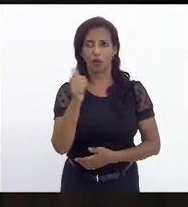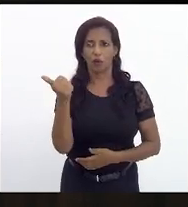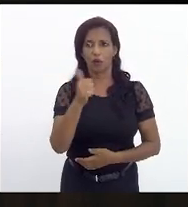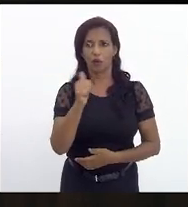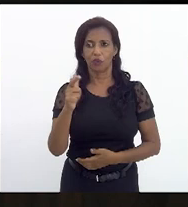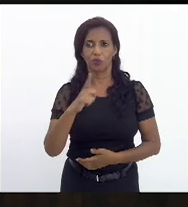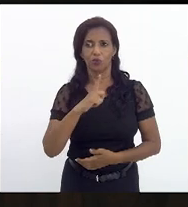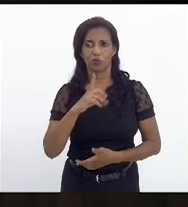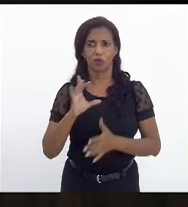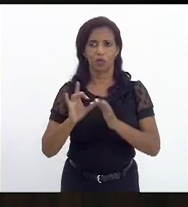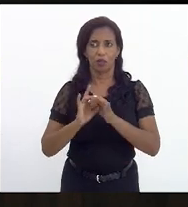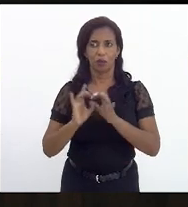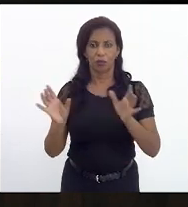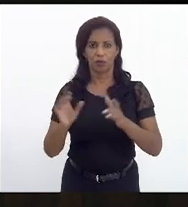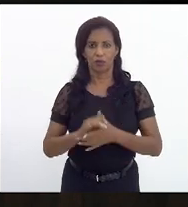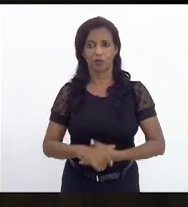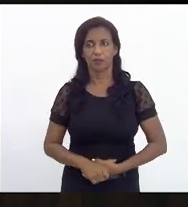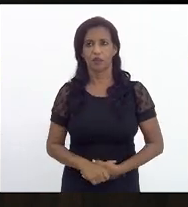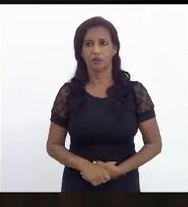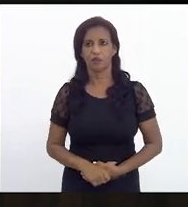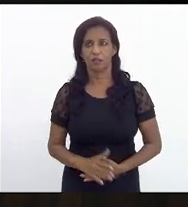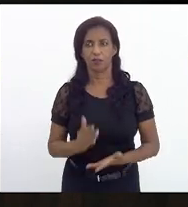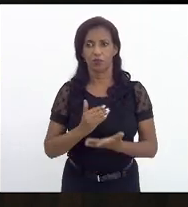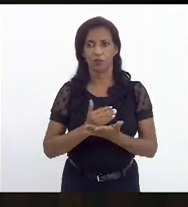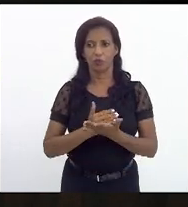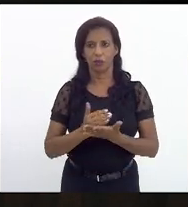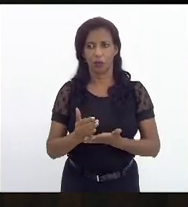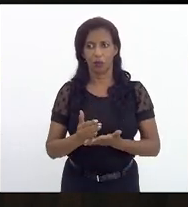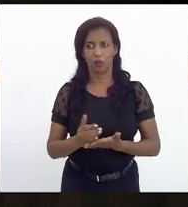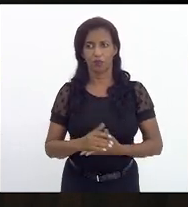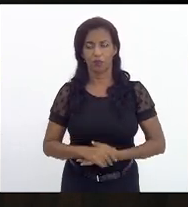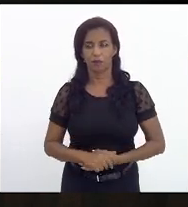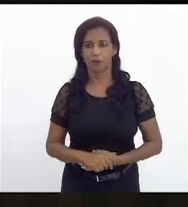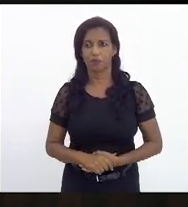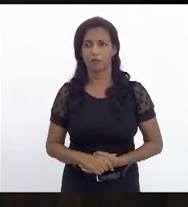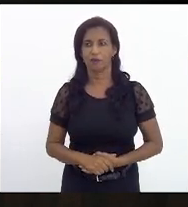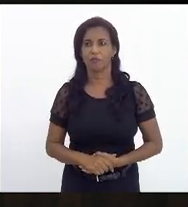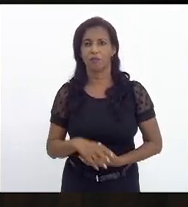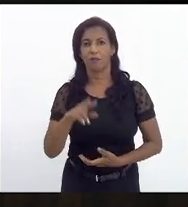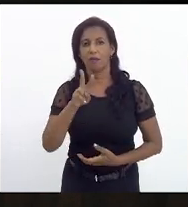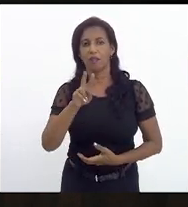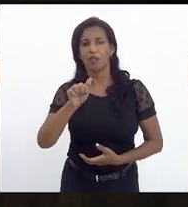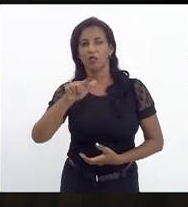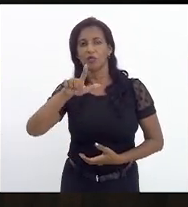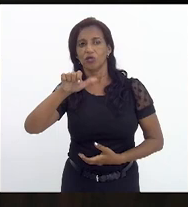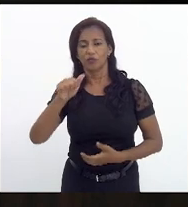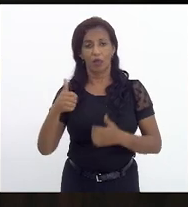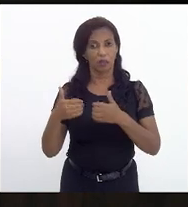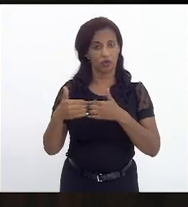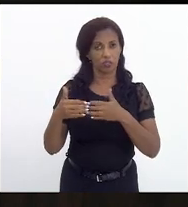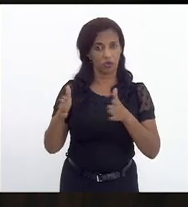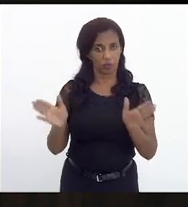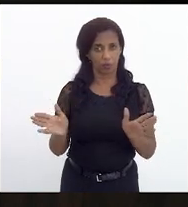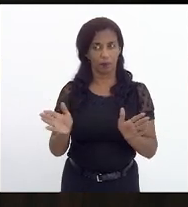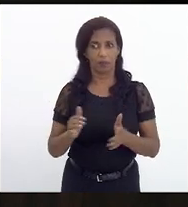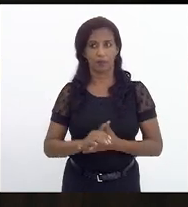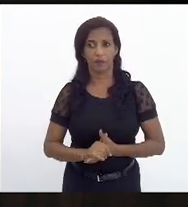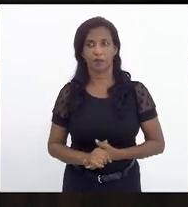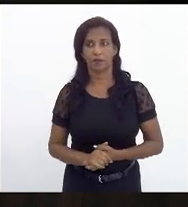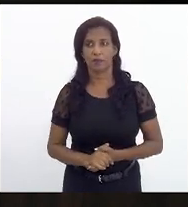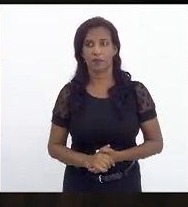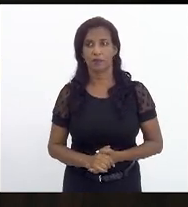Já tem autorização no início do mês, tá bom? As vagas que estão abertas